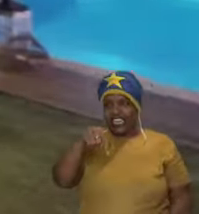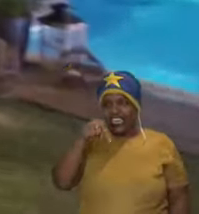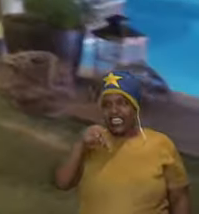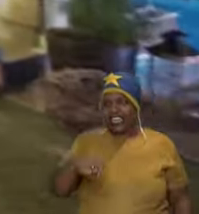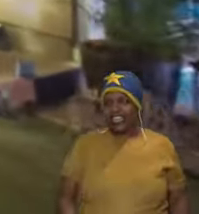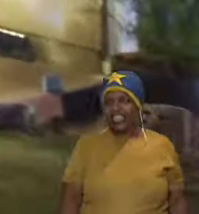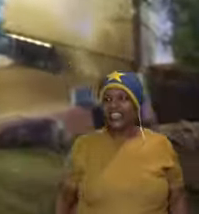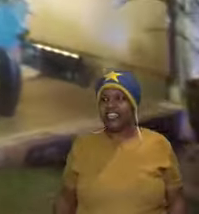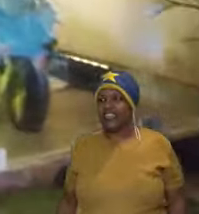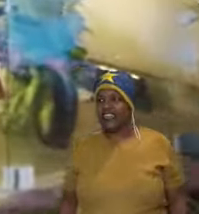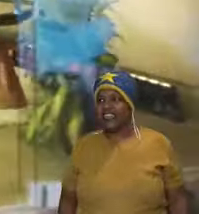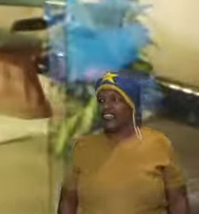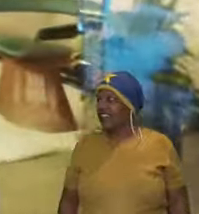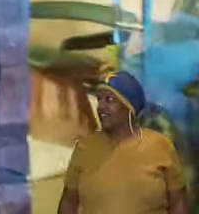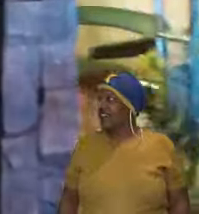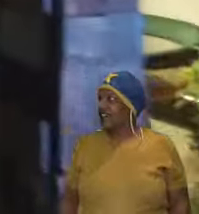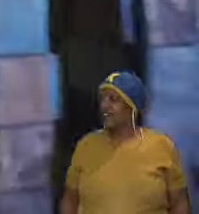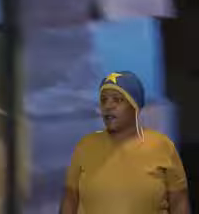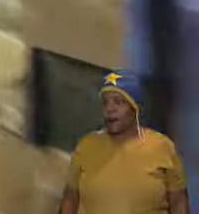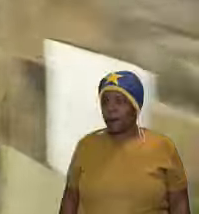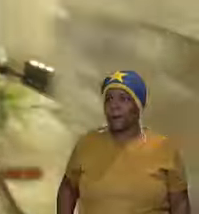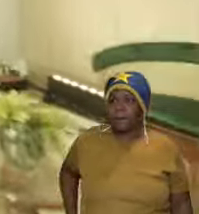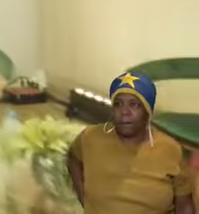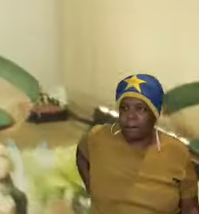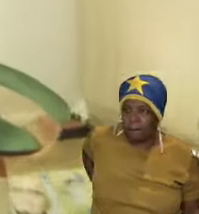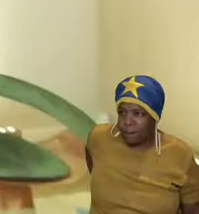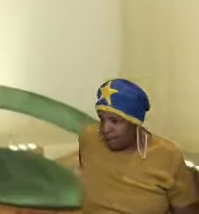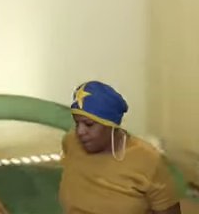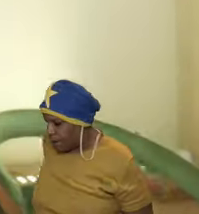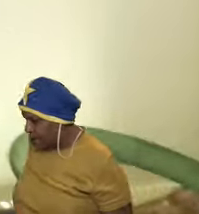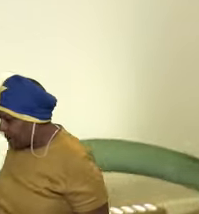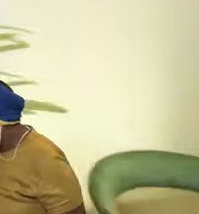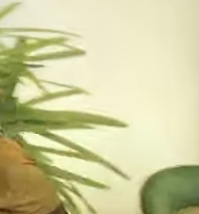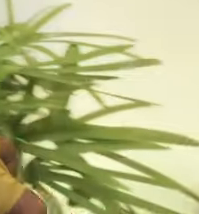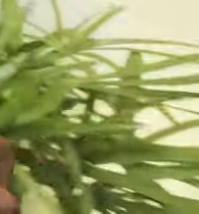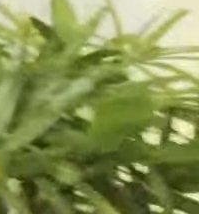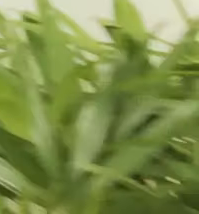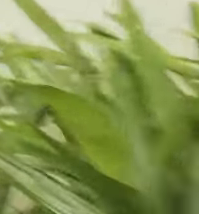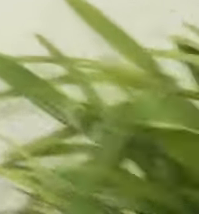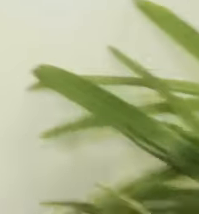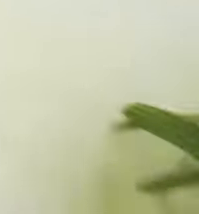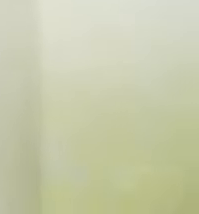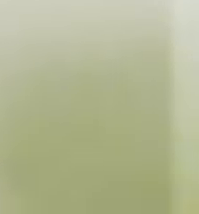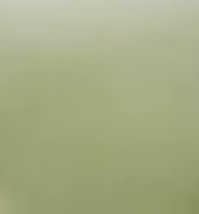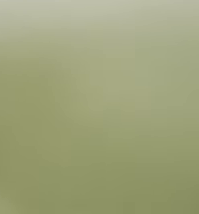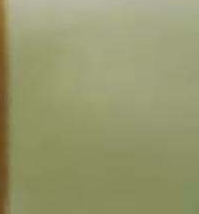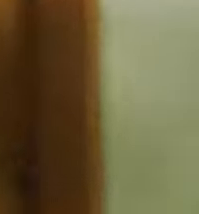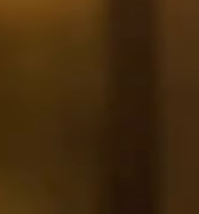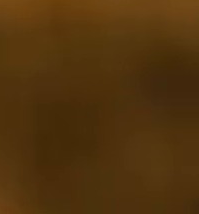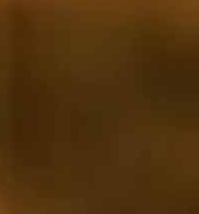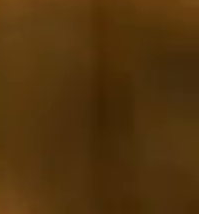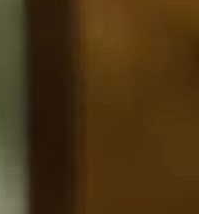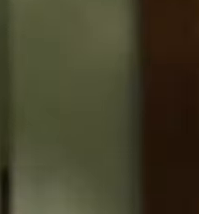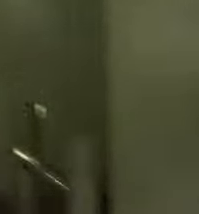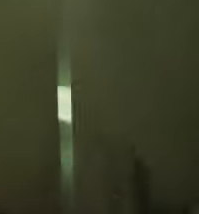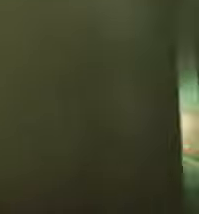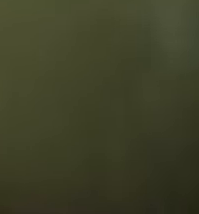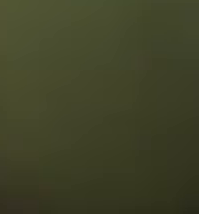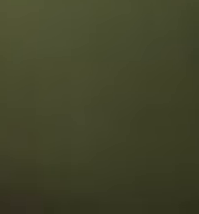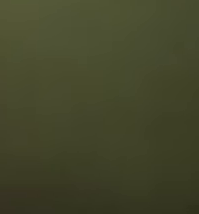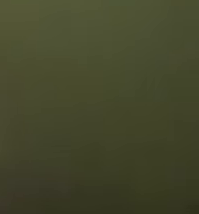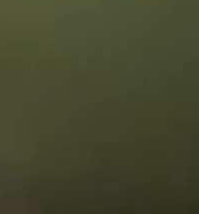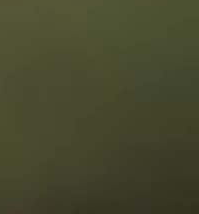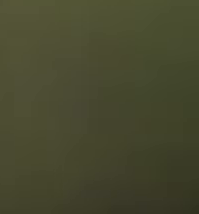aí. Bora aqui. Segue o bonde. Caramba, essa live tá massa. Essa live tô gostando,